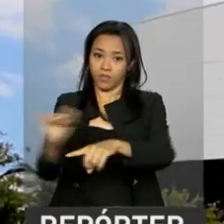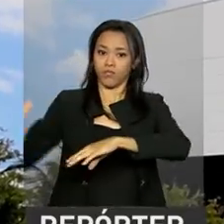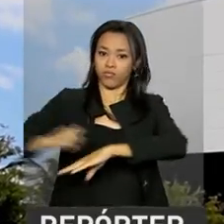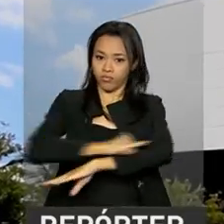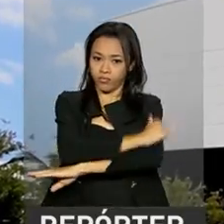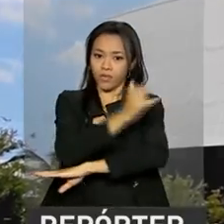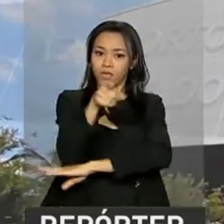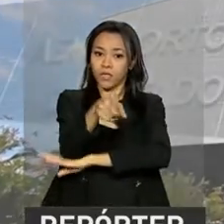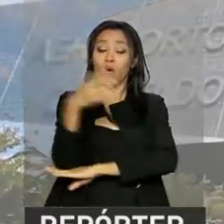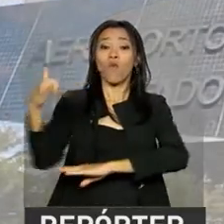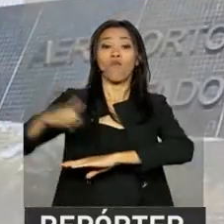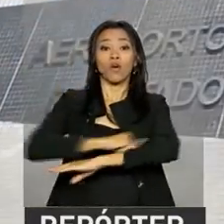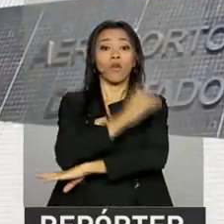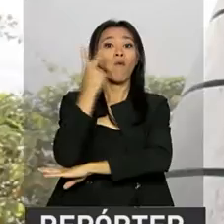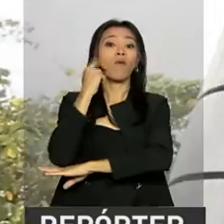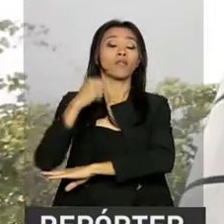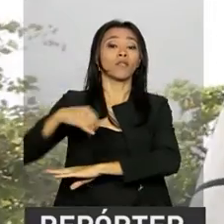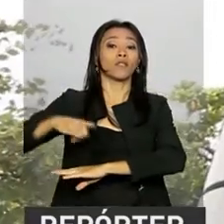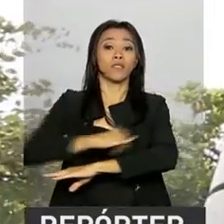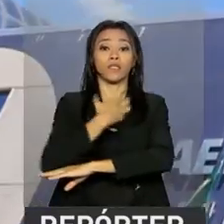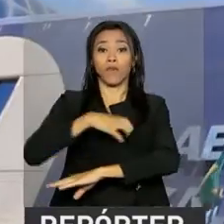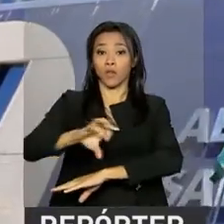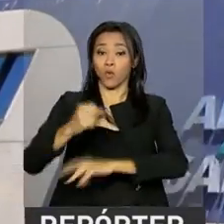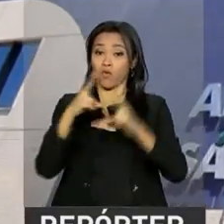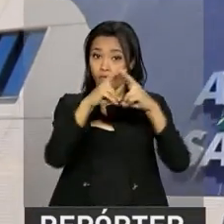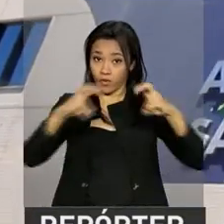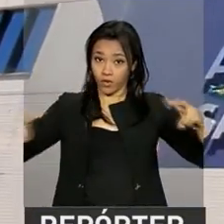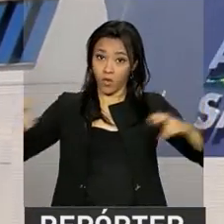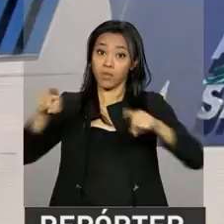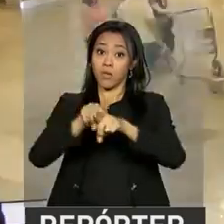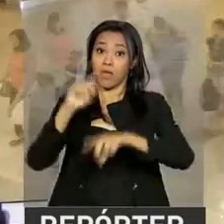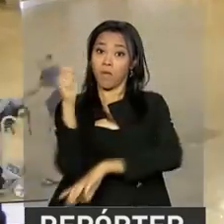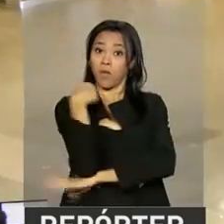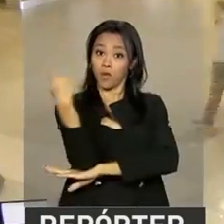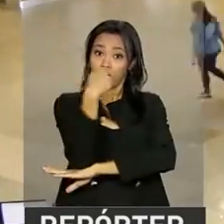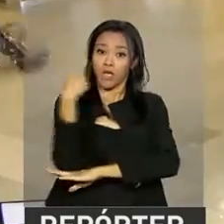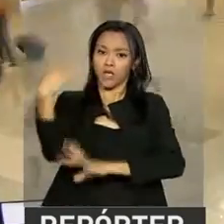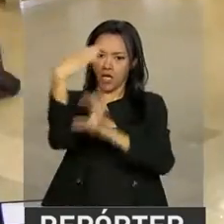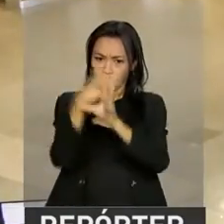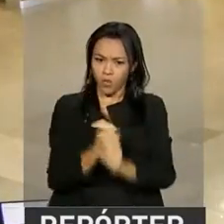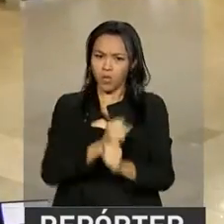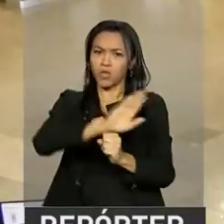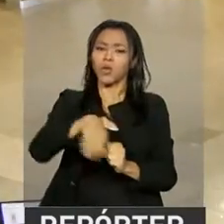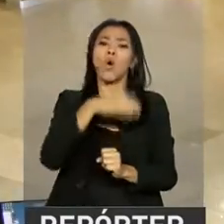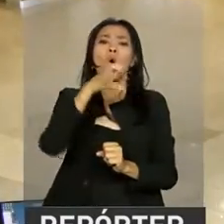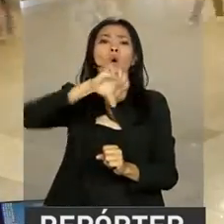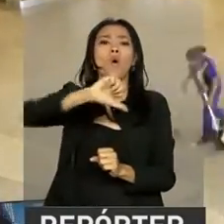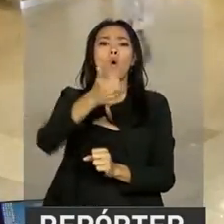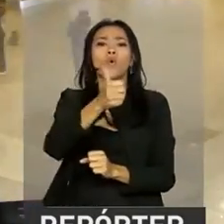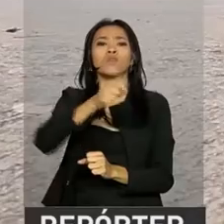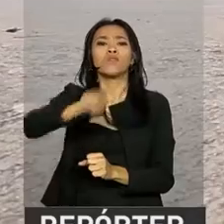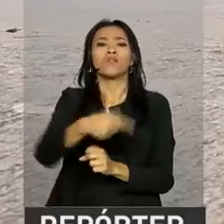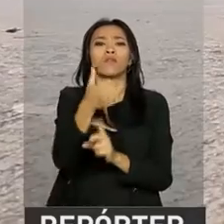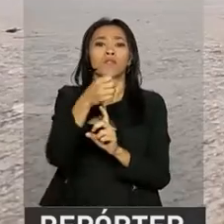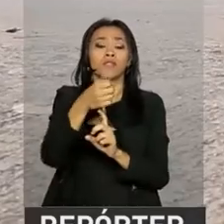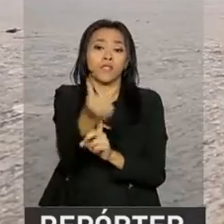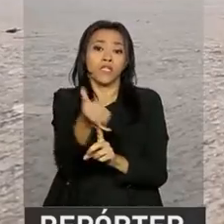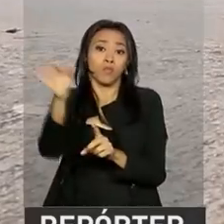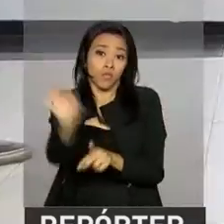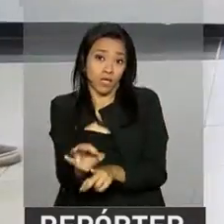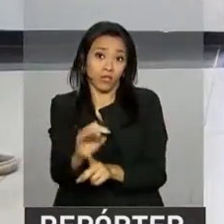Os aeroportos de Fortaleza, Salvador, Florianópolis e Porto Alegre respondem hoje por 11,6% dos passageiros